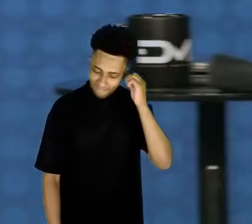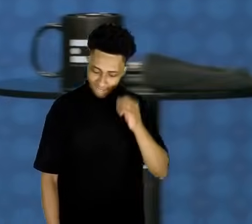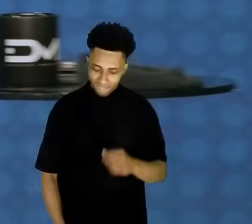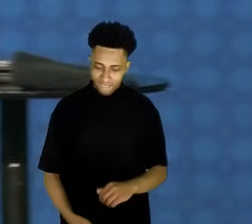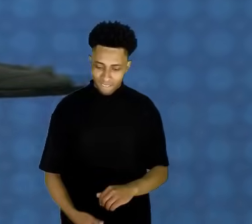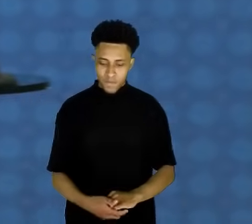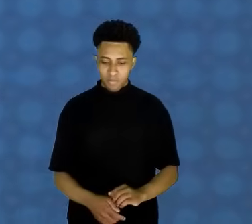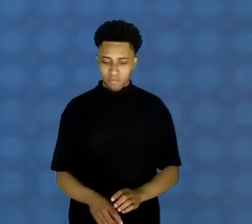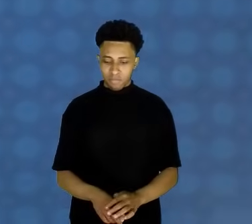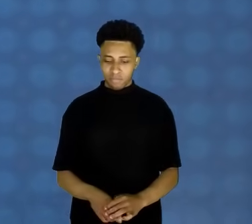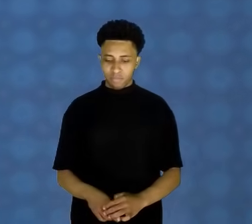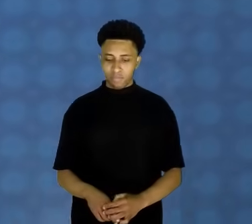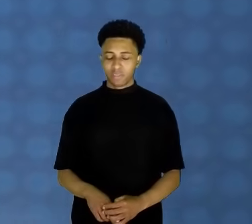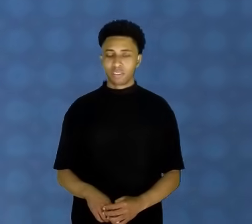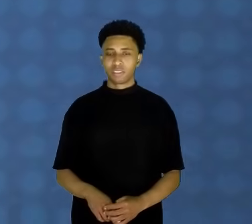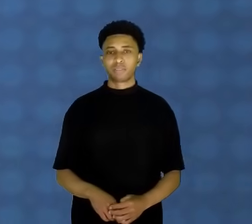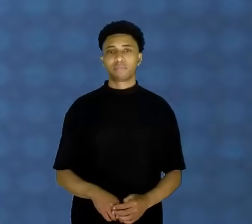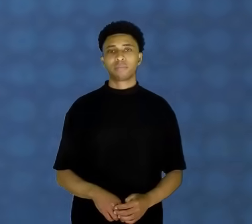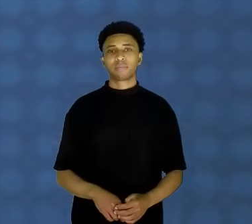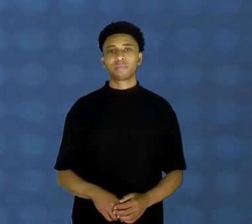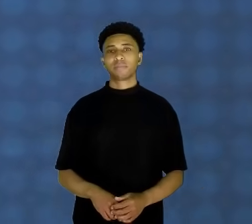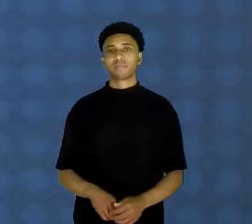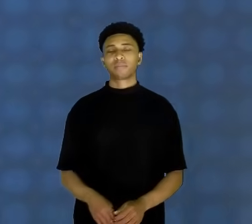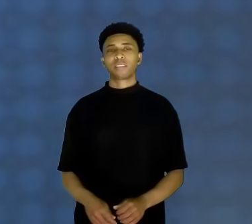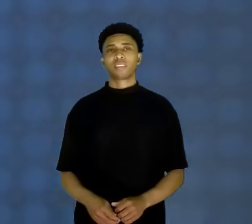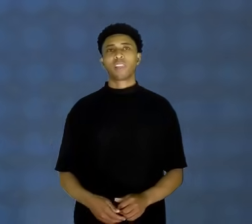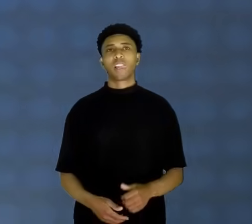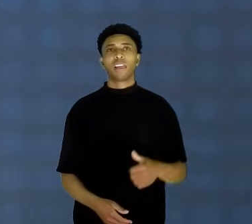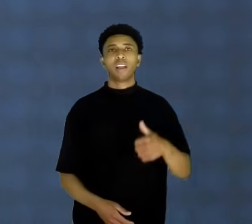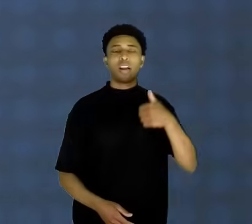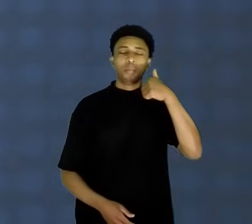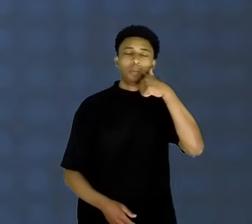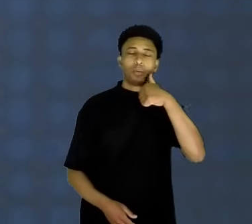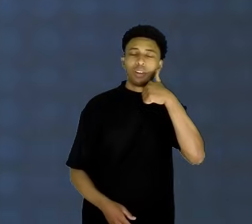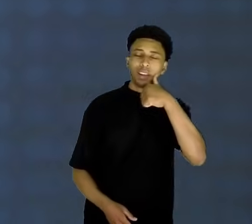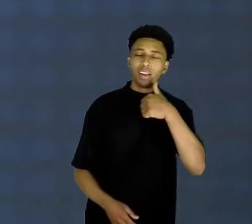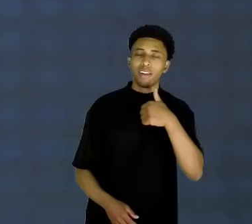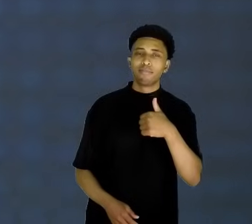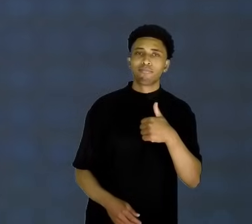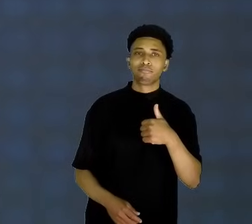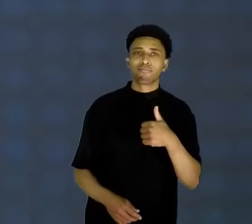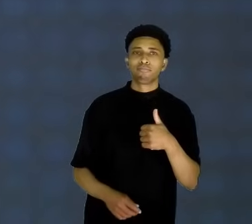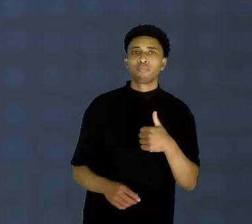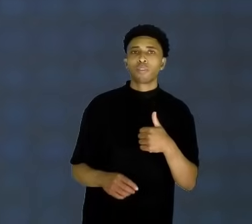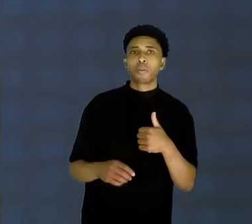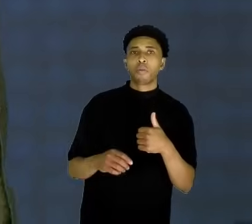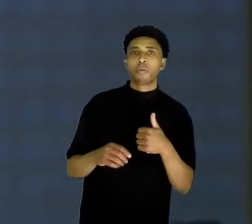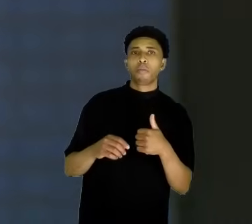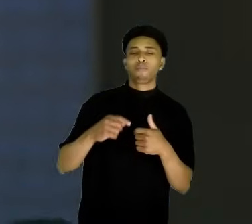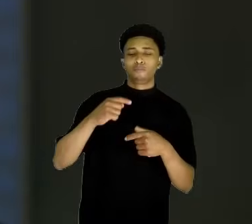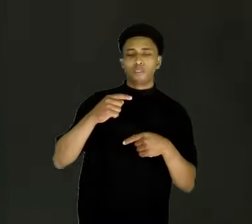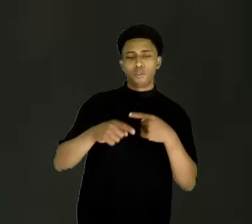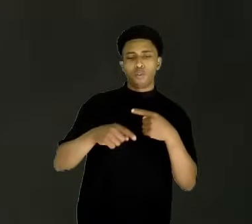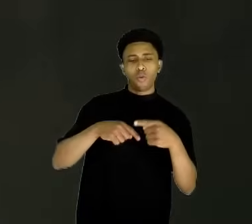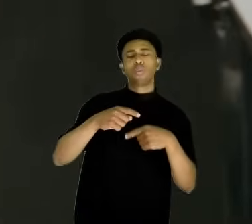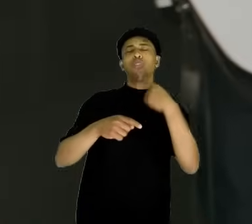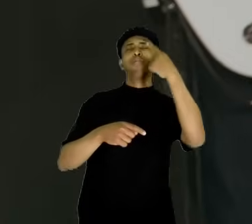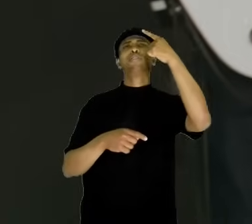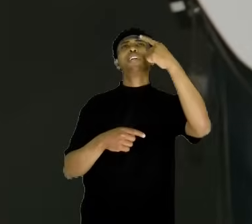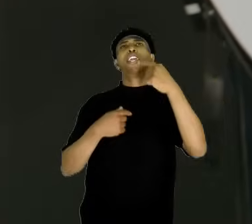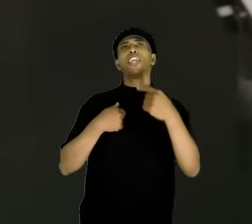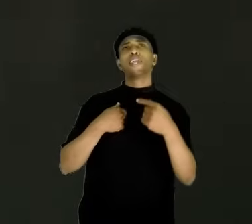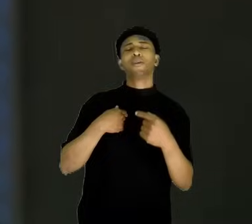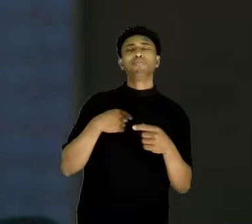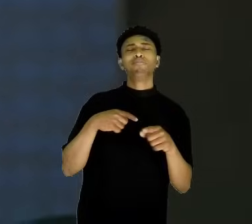e ela passou no teste, por que que eu não posso? Deus está quebrando o ego de muita gente aqui. Deus